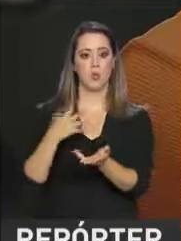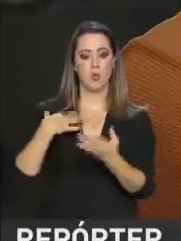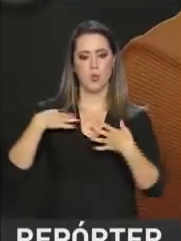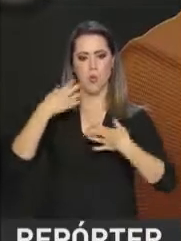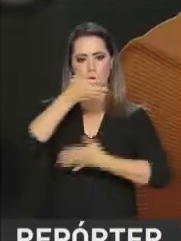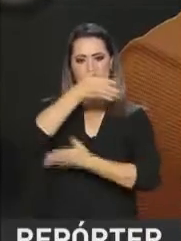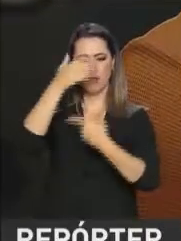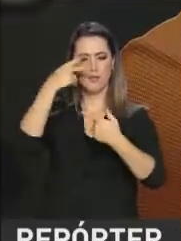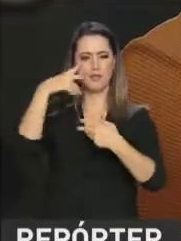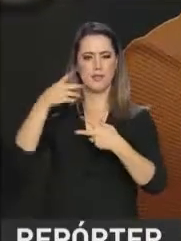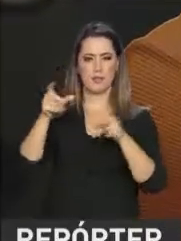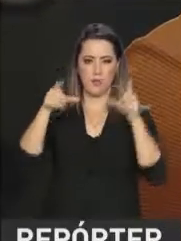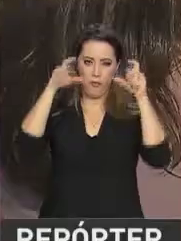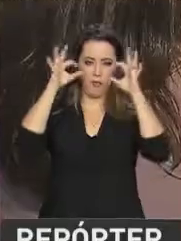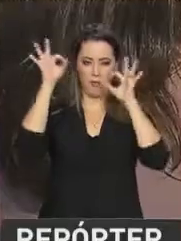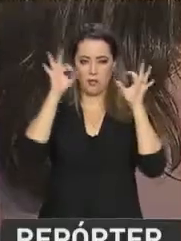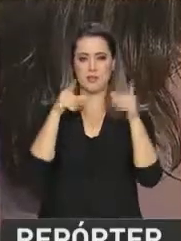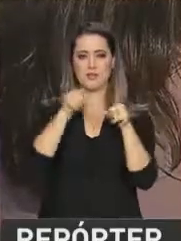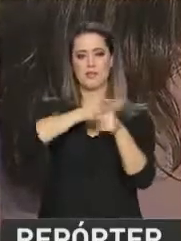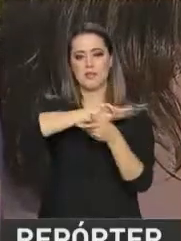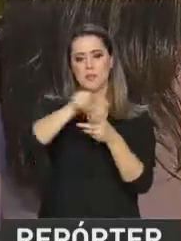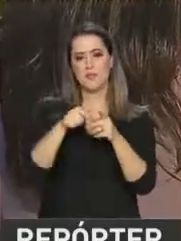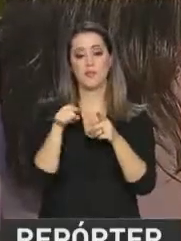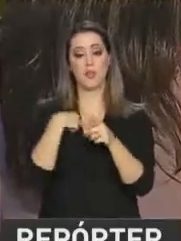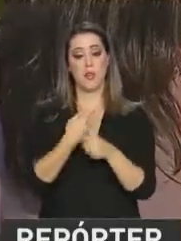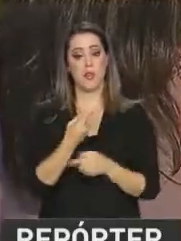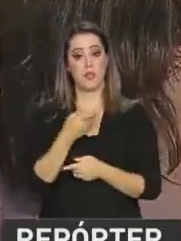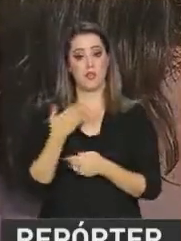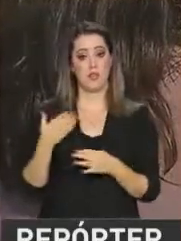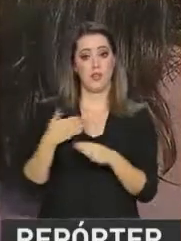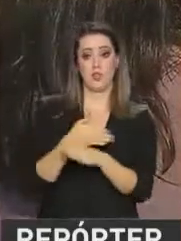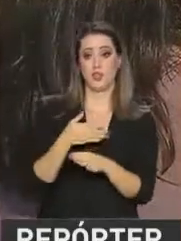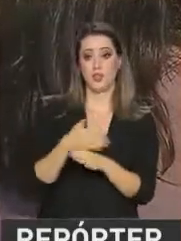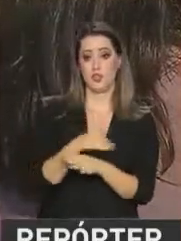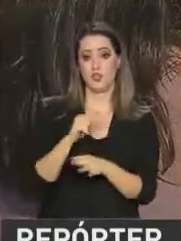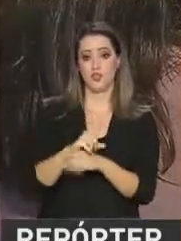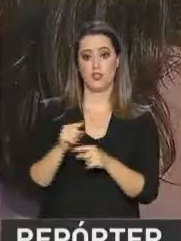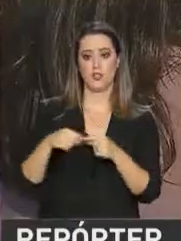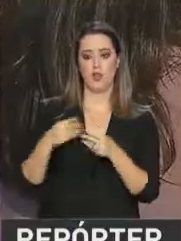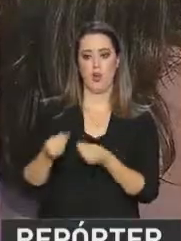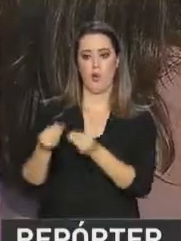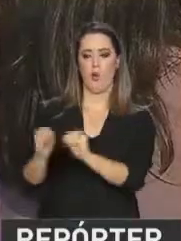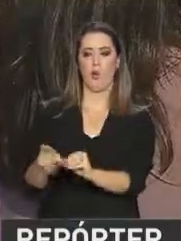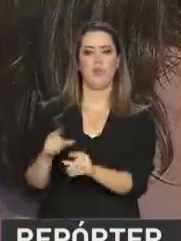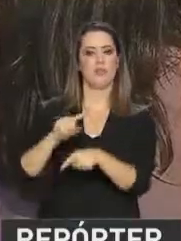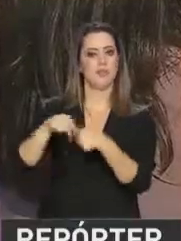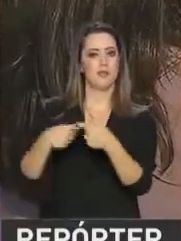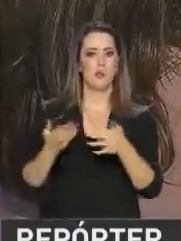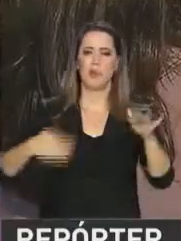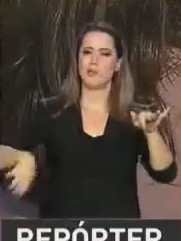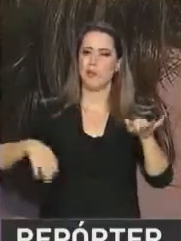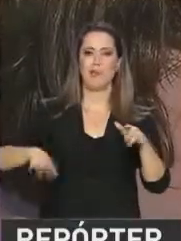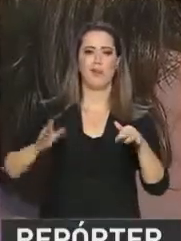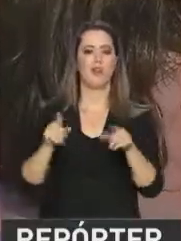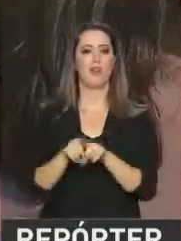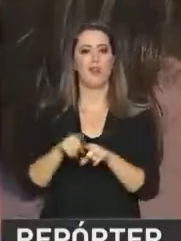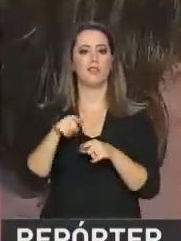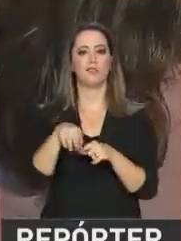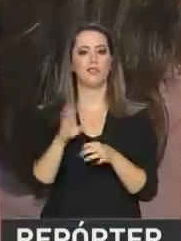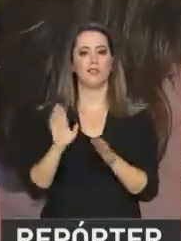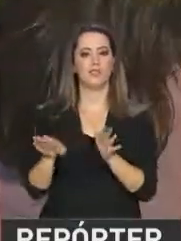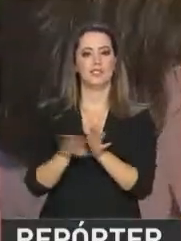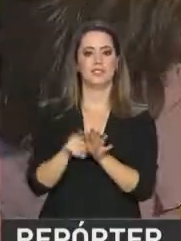querem chegar direto na folia já vai chegar deixar a mala no apartamento e descer para a praia e já vai direto com washington até